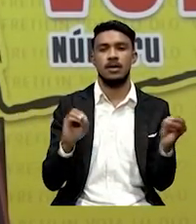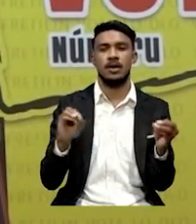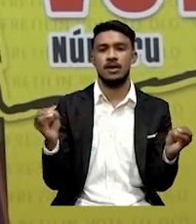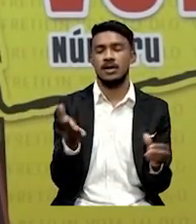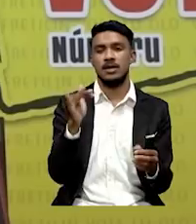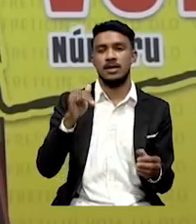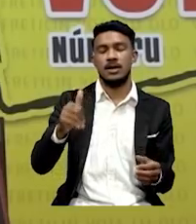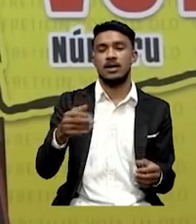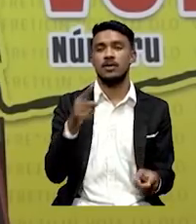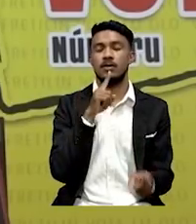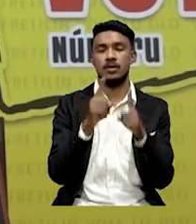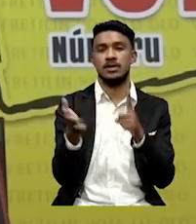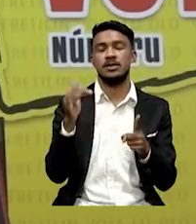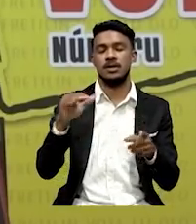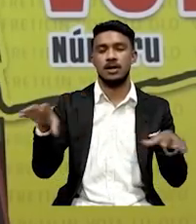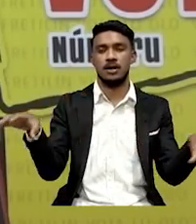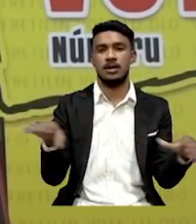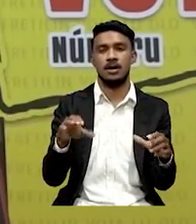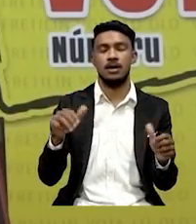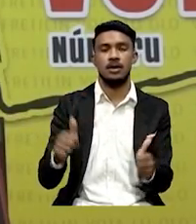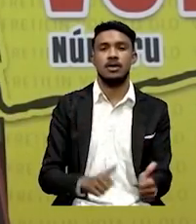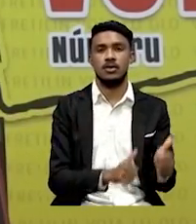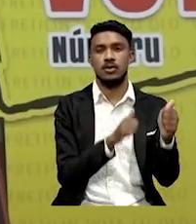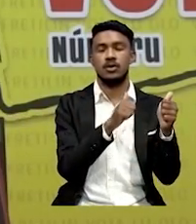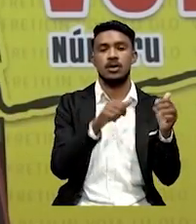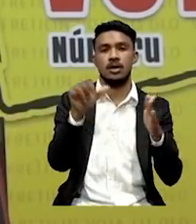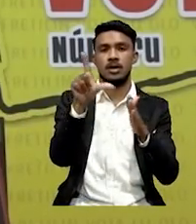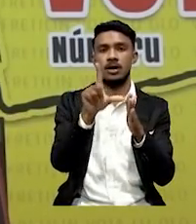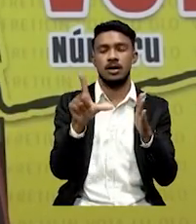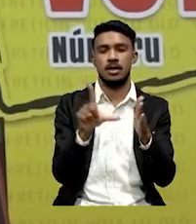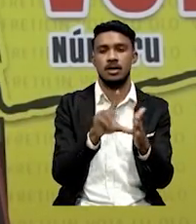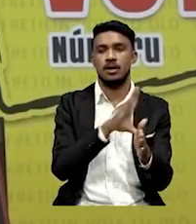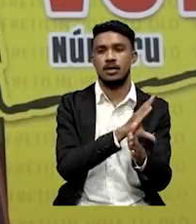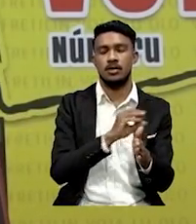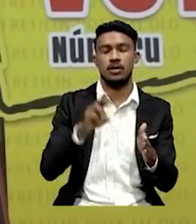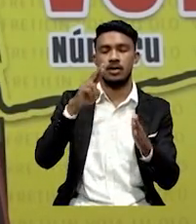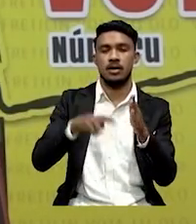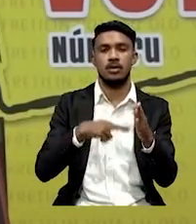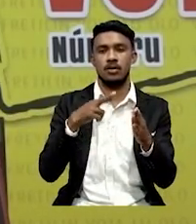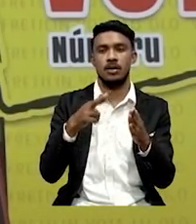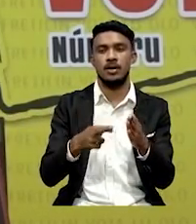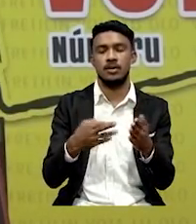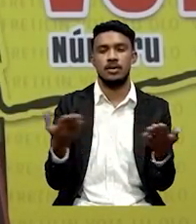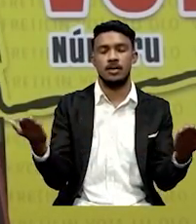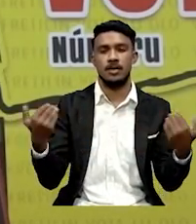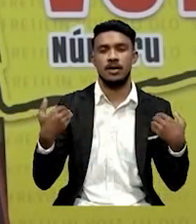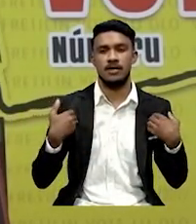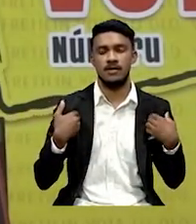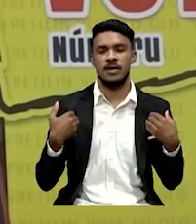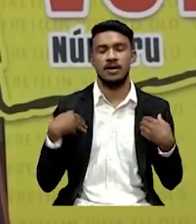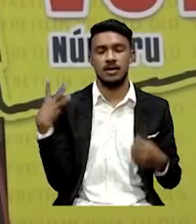sirnia canar tuir lei no regulamento neve maka vigora iha itania